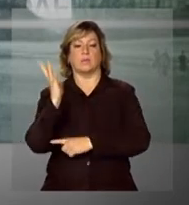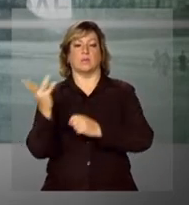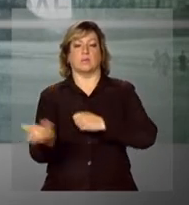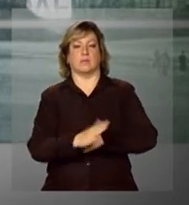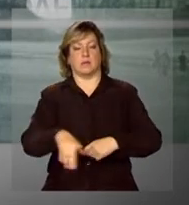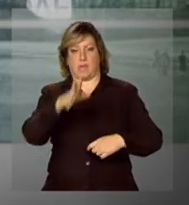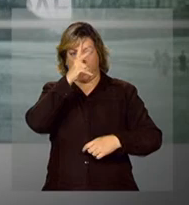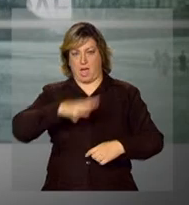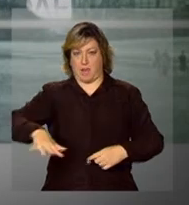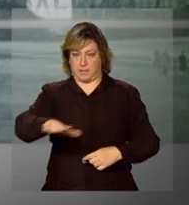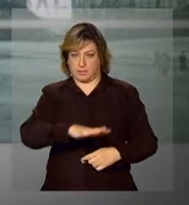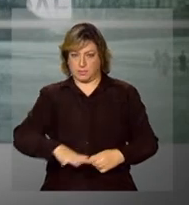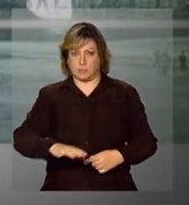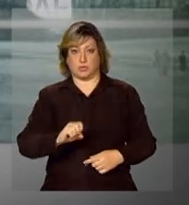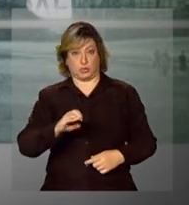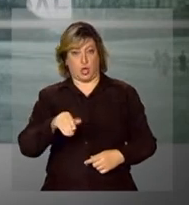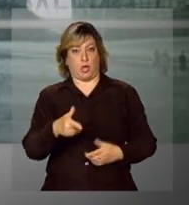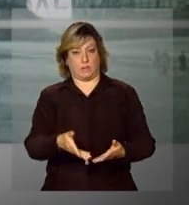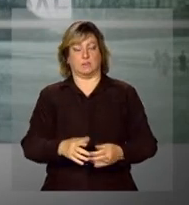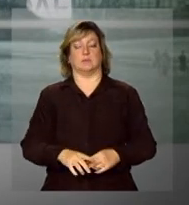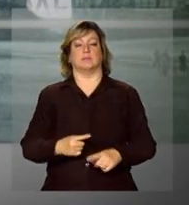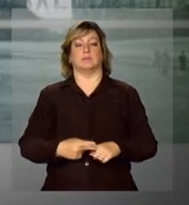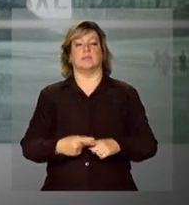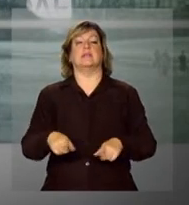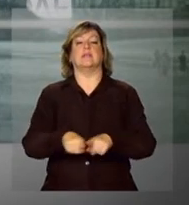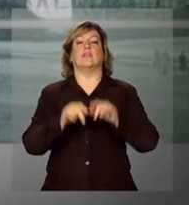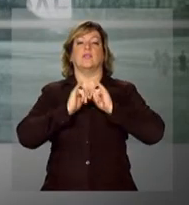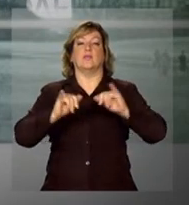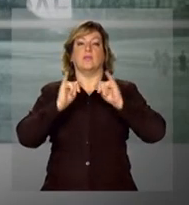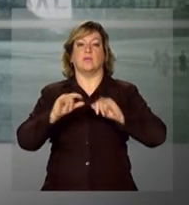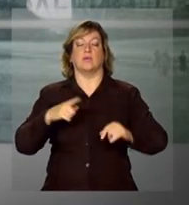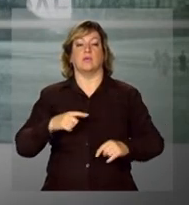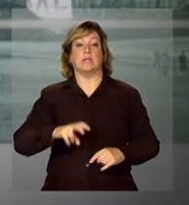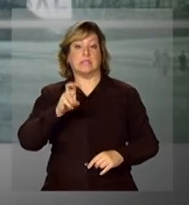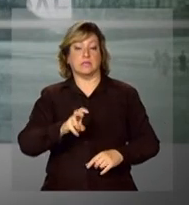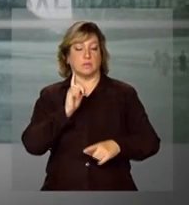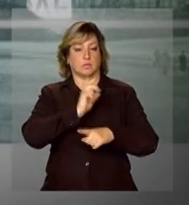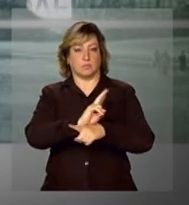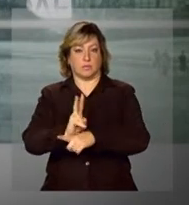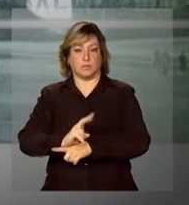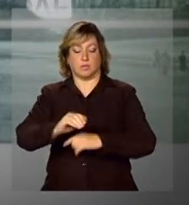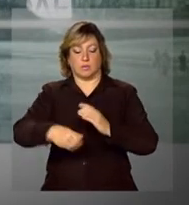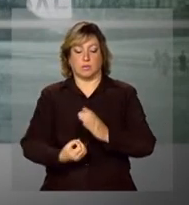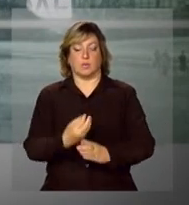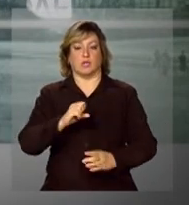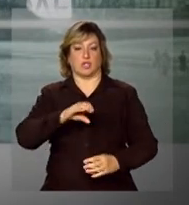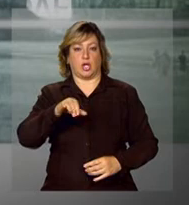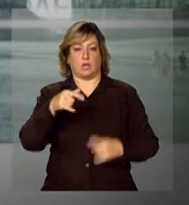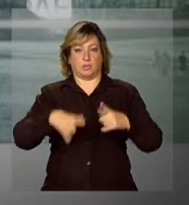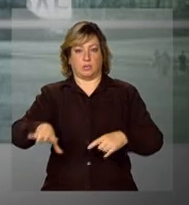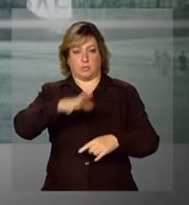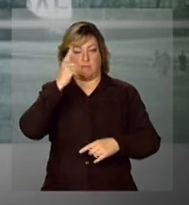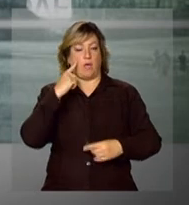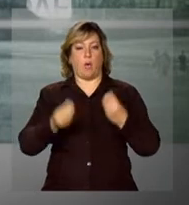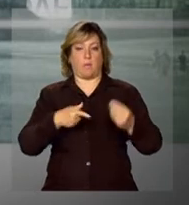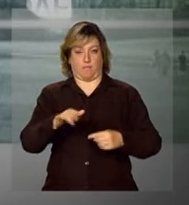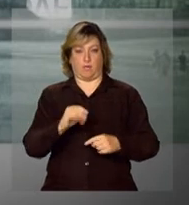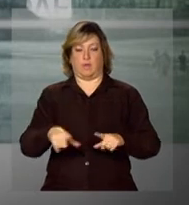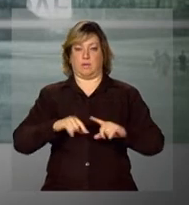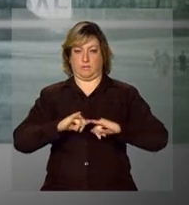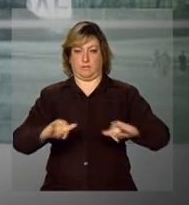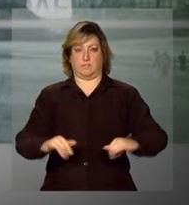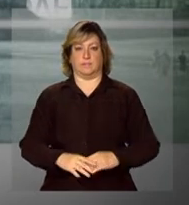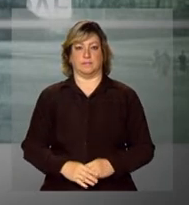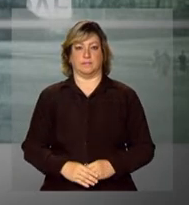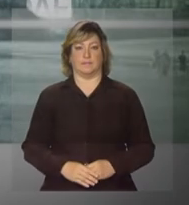desmatadas da Amazônia. Também foram divulgados os resultados do 5º monitoramento do plantio de soja na Amazônia. Veja como foi o